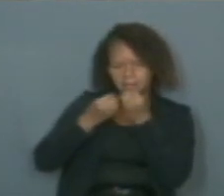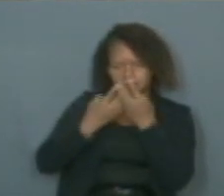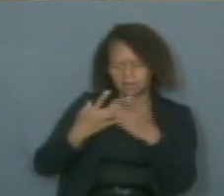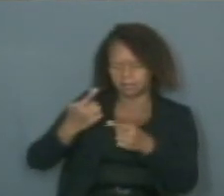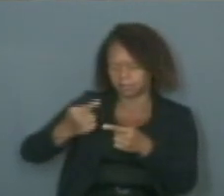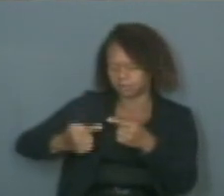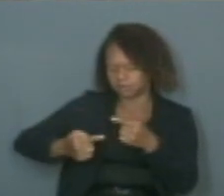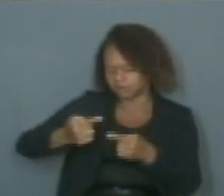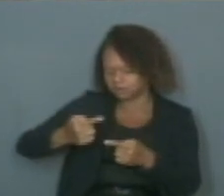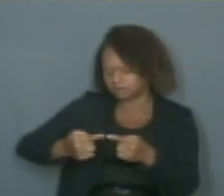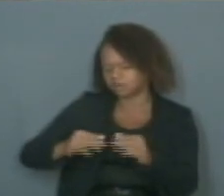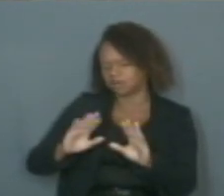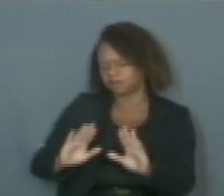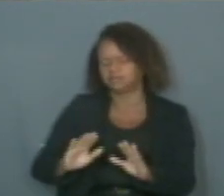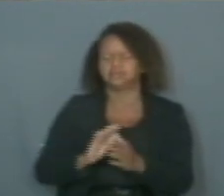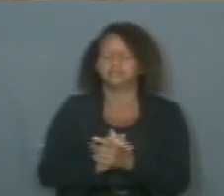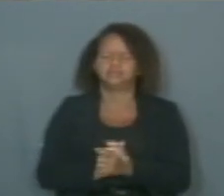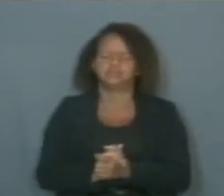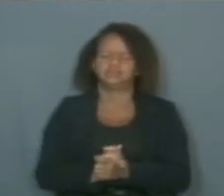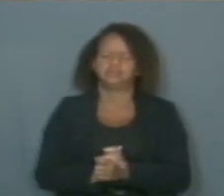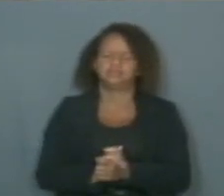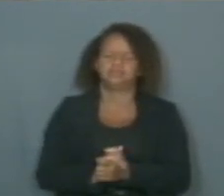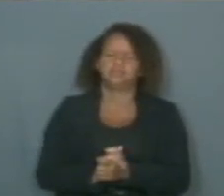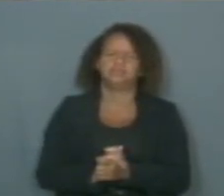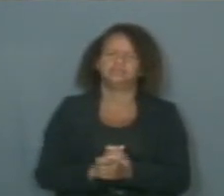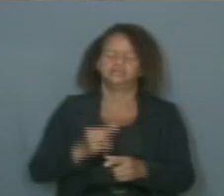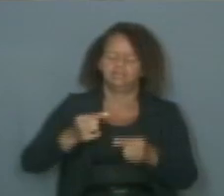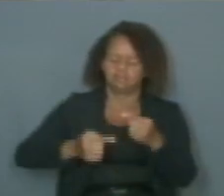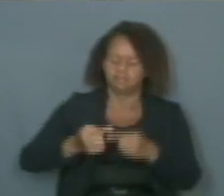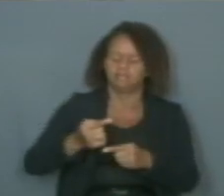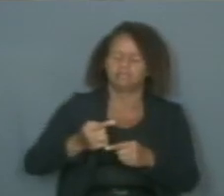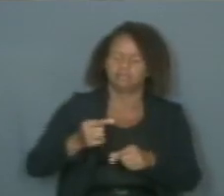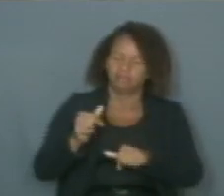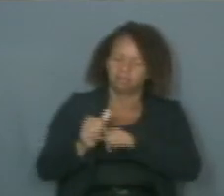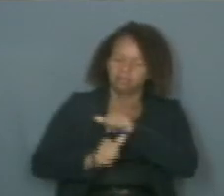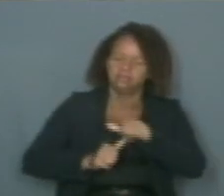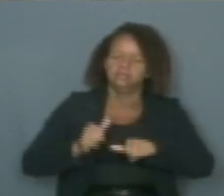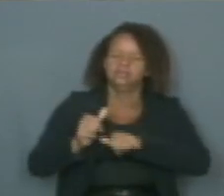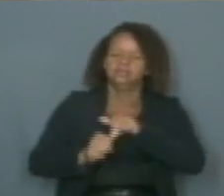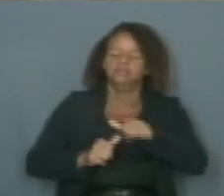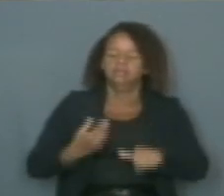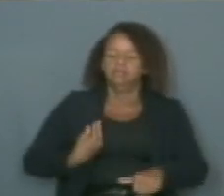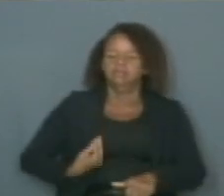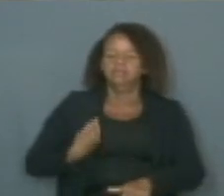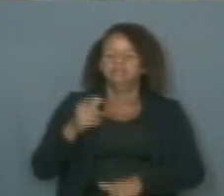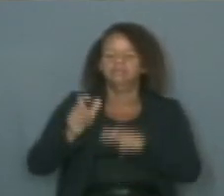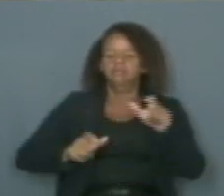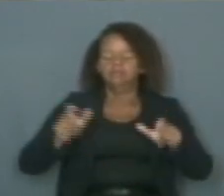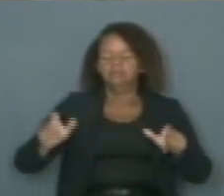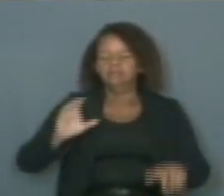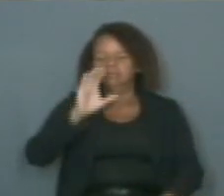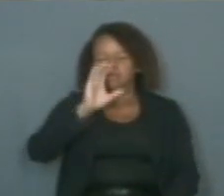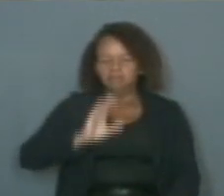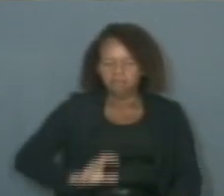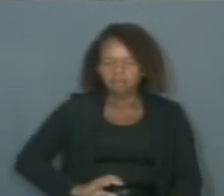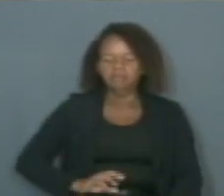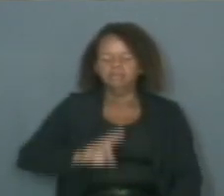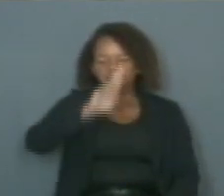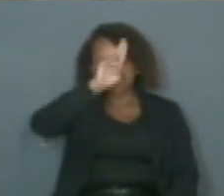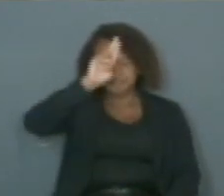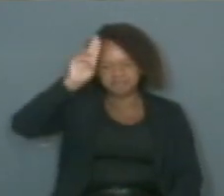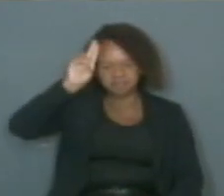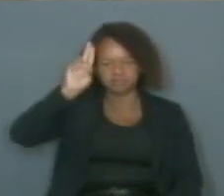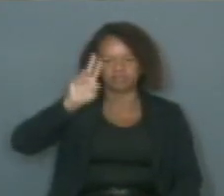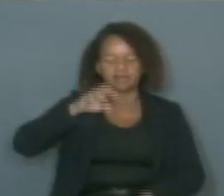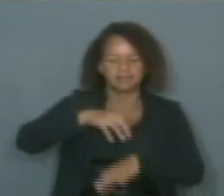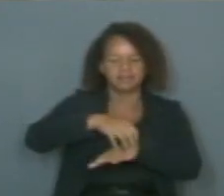política. É uma política que vem transformar a vida do cidadão, do usuário do